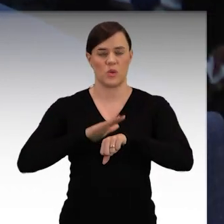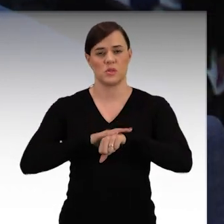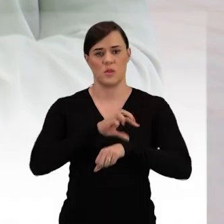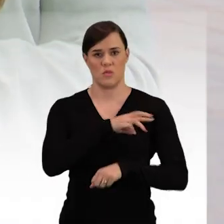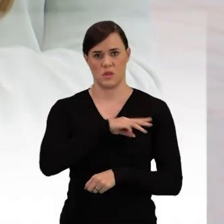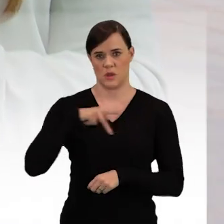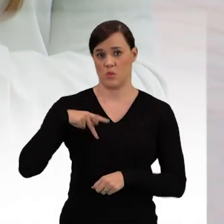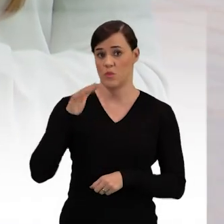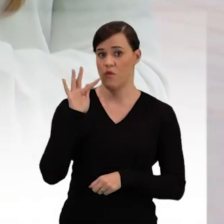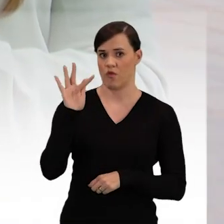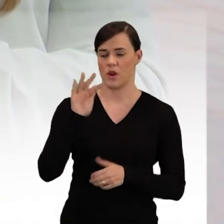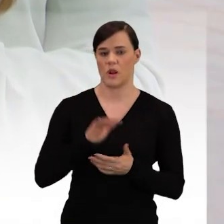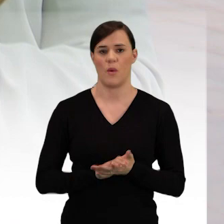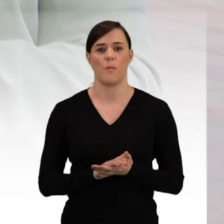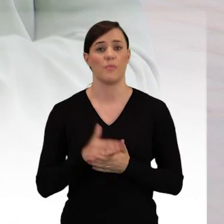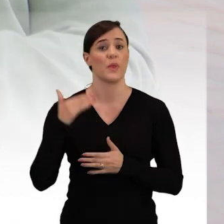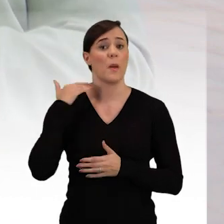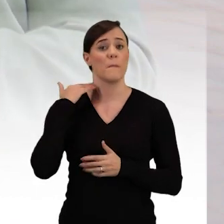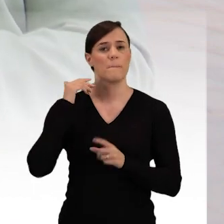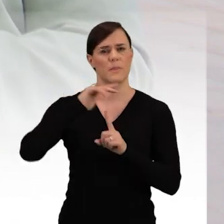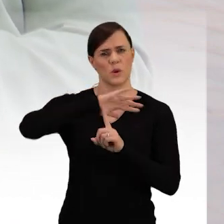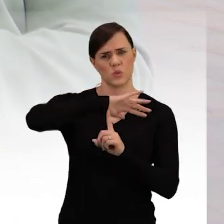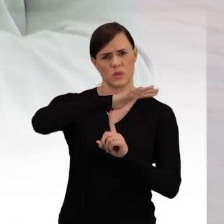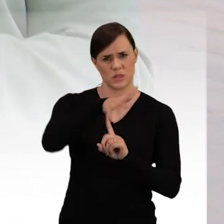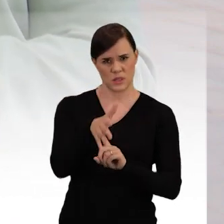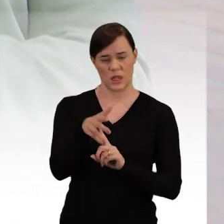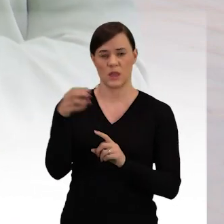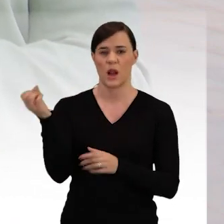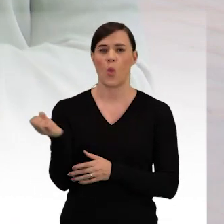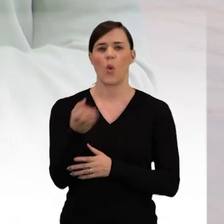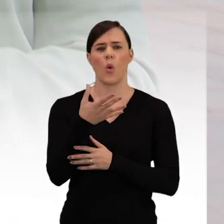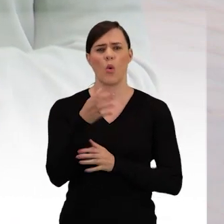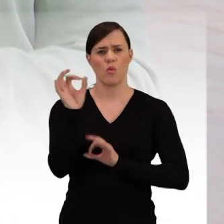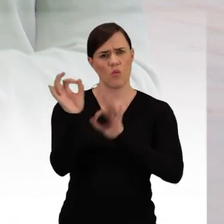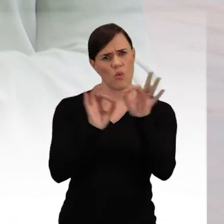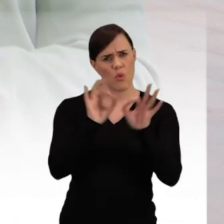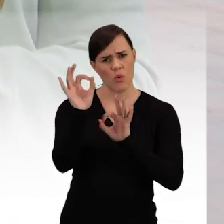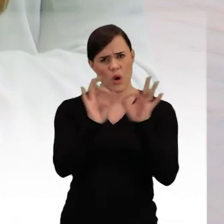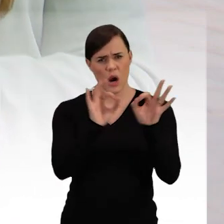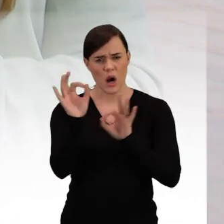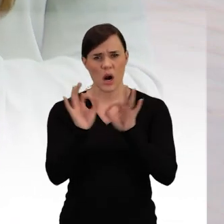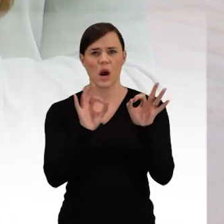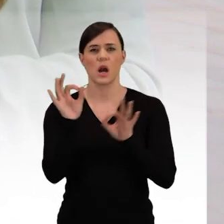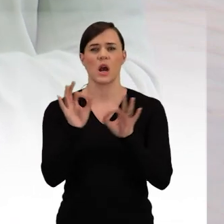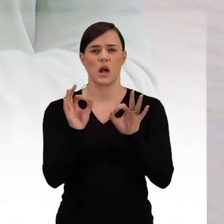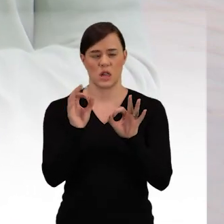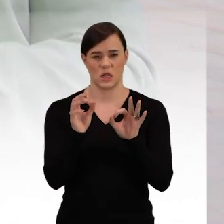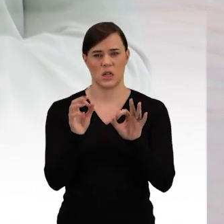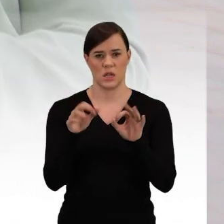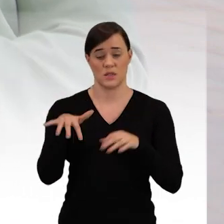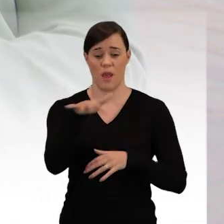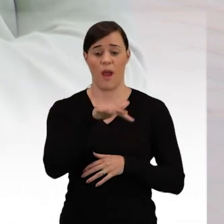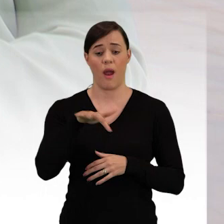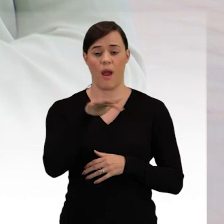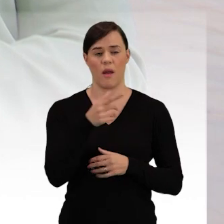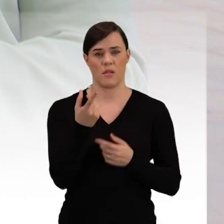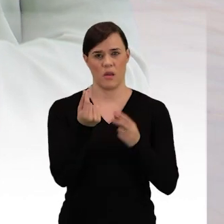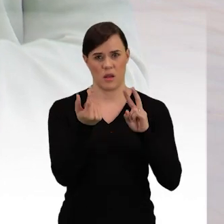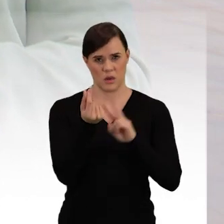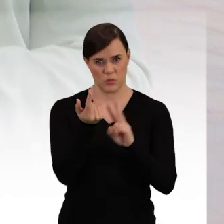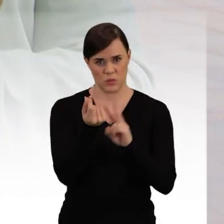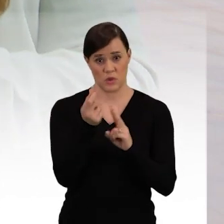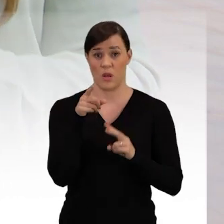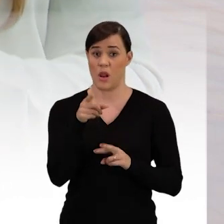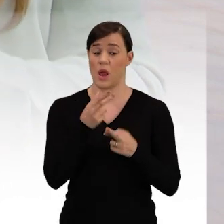Ministério Público Federal. O Banco Central é o novo regulador do mercado das criptomoedas. A instituição passou a ser responsável